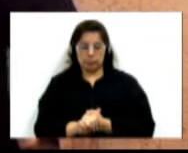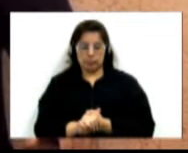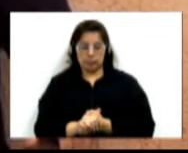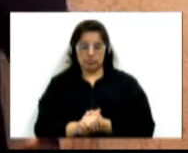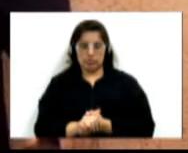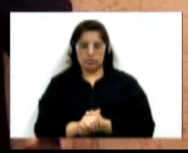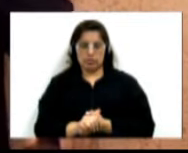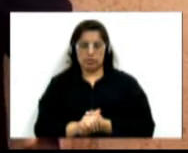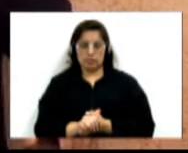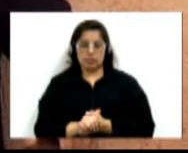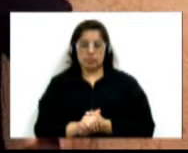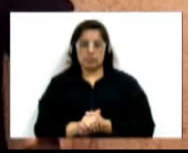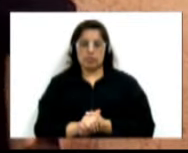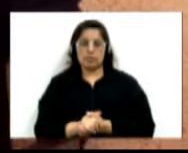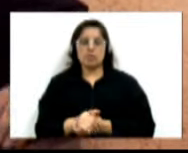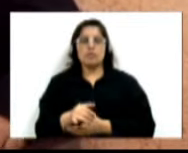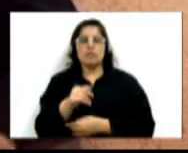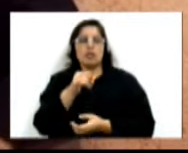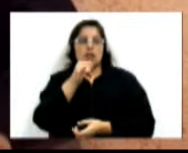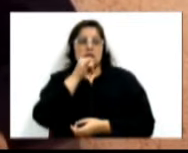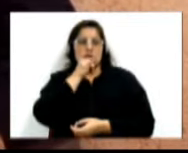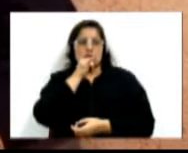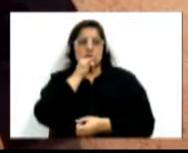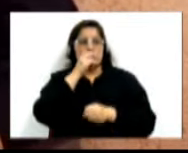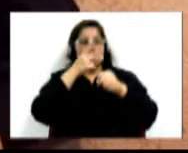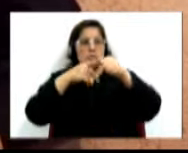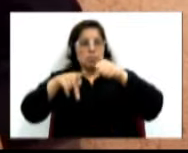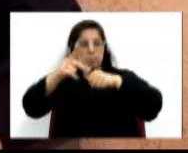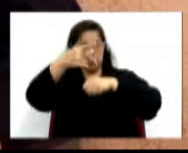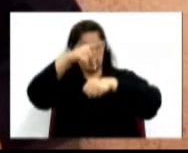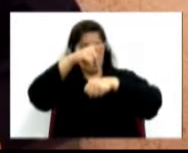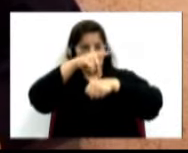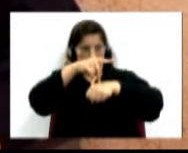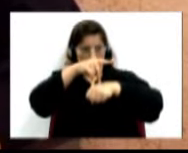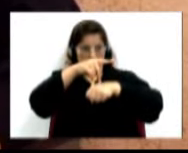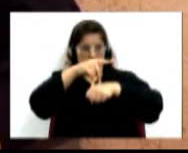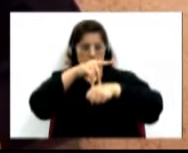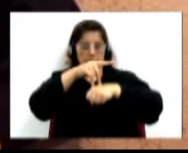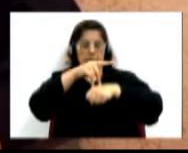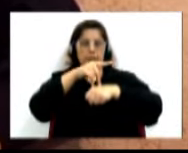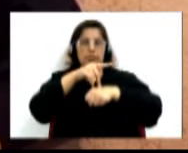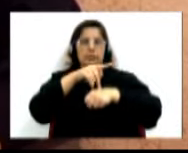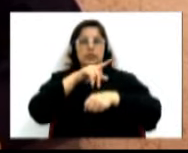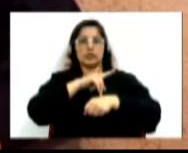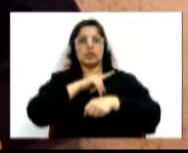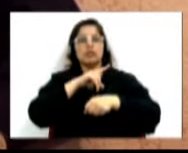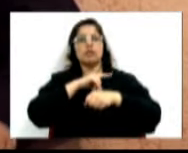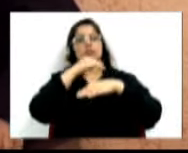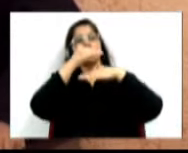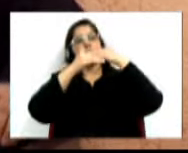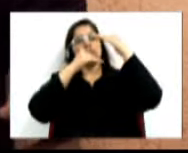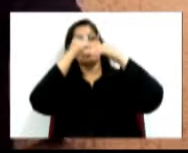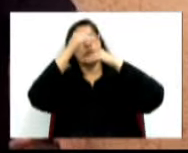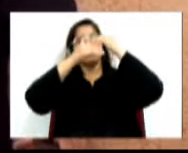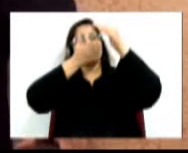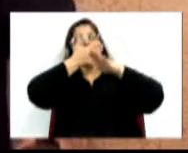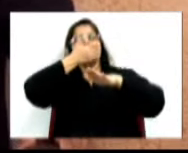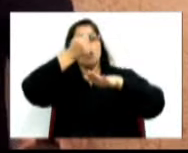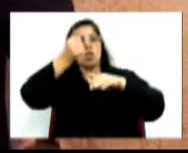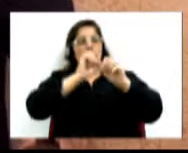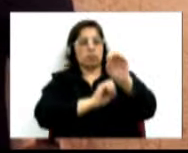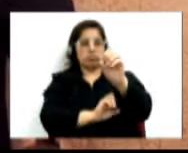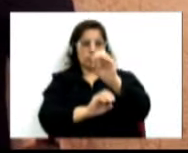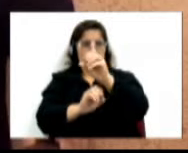nível de desenvolvimento educacional os que têm menor nível de religiosidade entre a população. E, em contrapartida, são esses